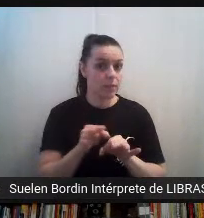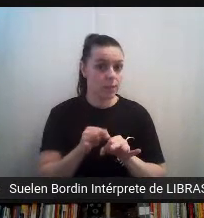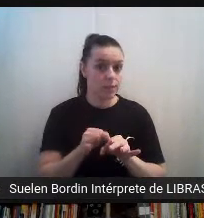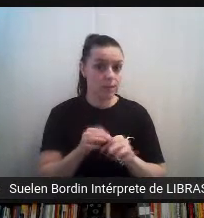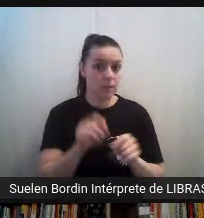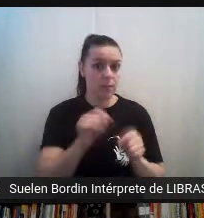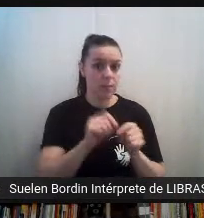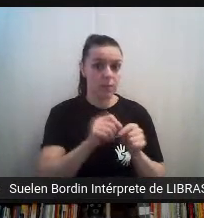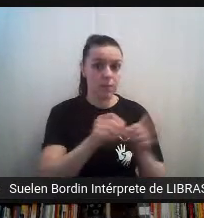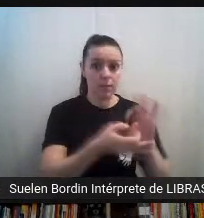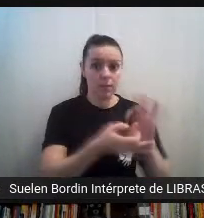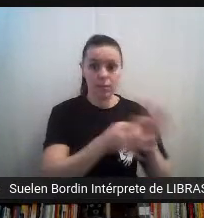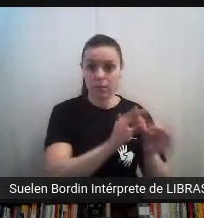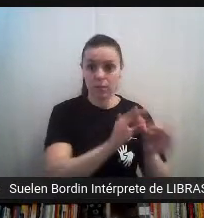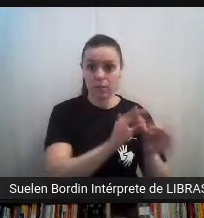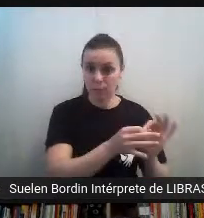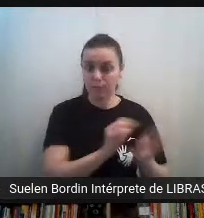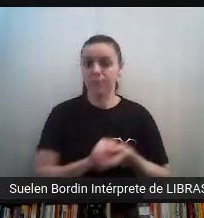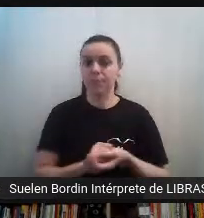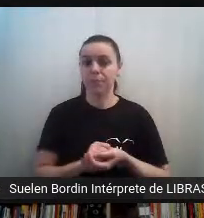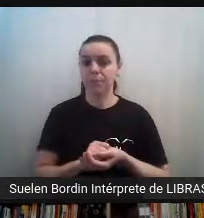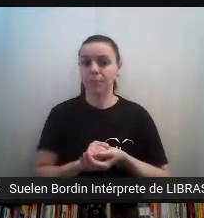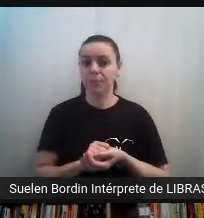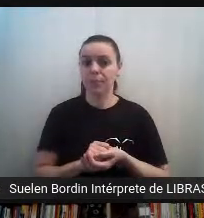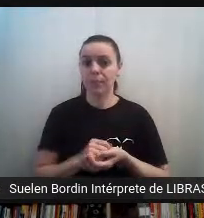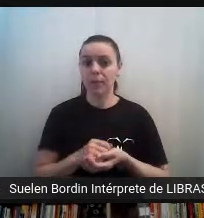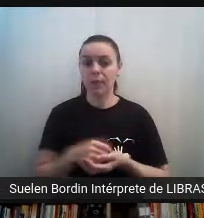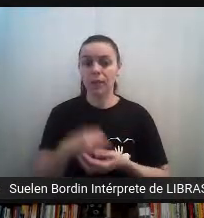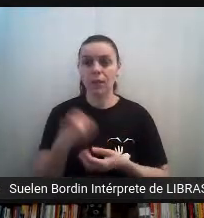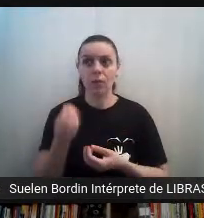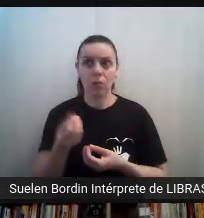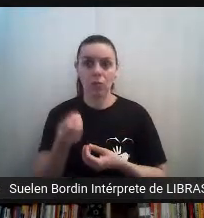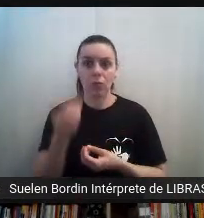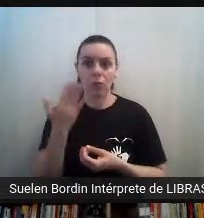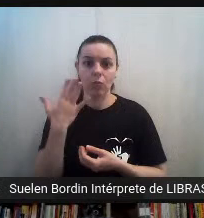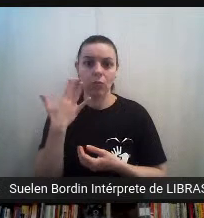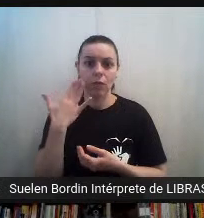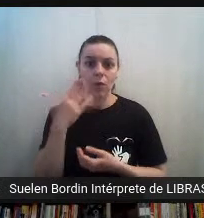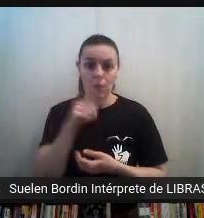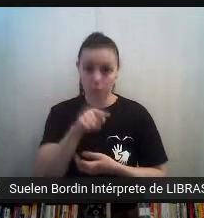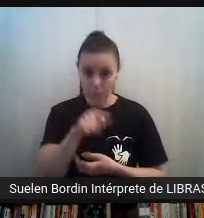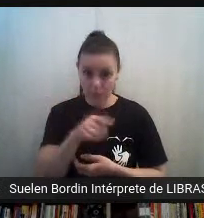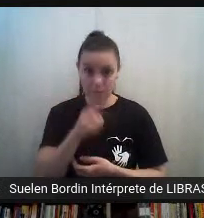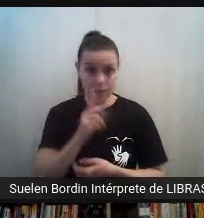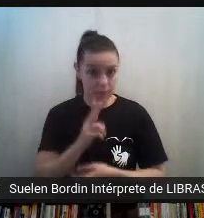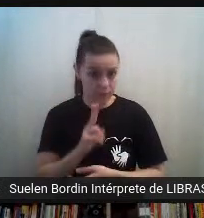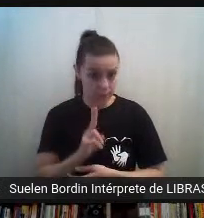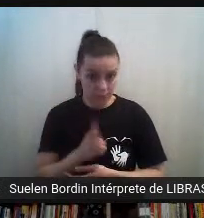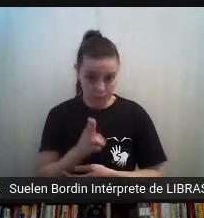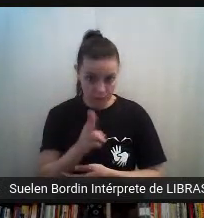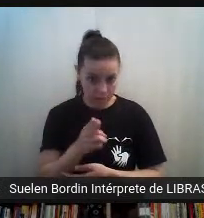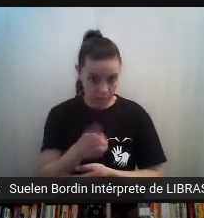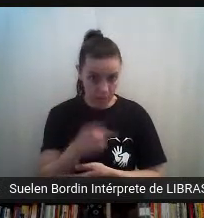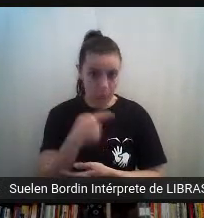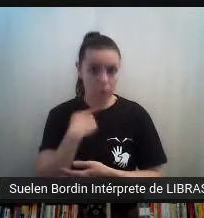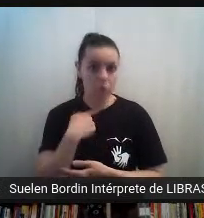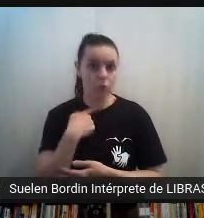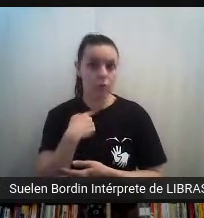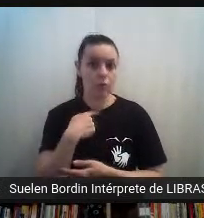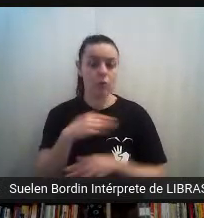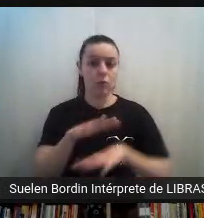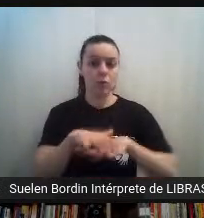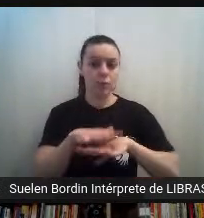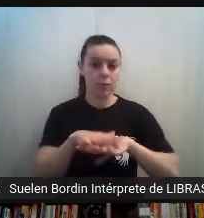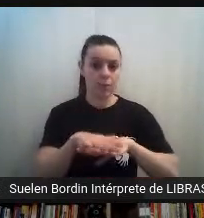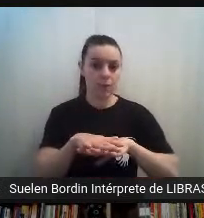Bacana. Então, eu acho que dá para a gente dizer que você, então, pelo que a gente, assim, você sempre gostou de matemática, mas esse apoio que